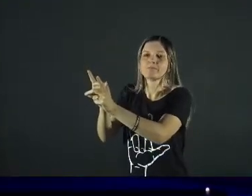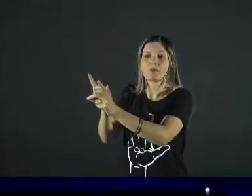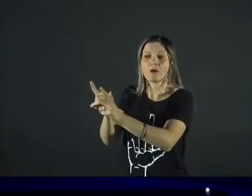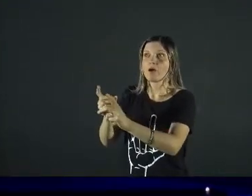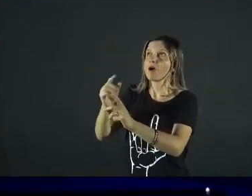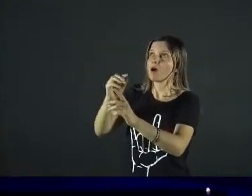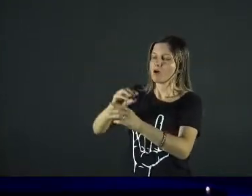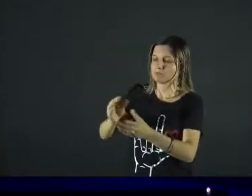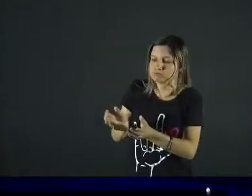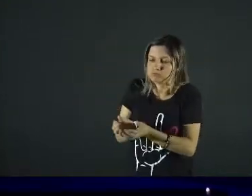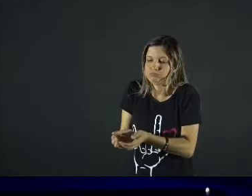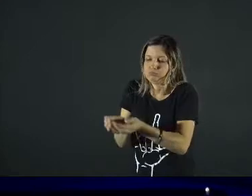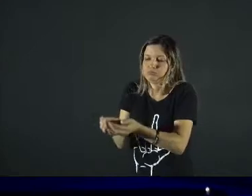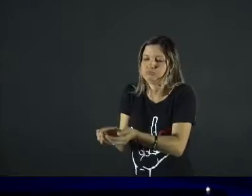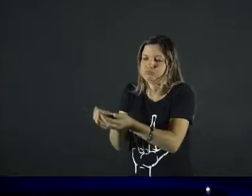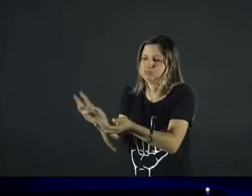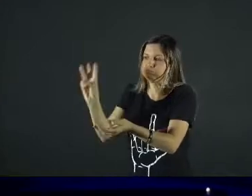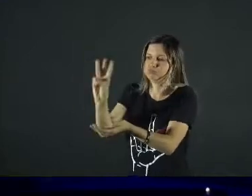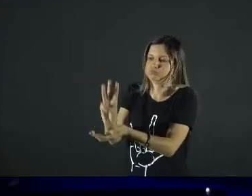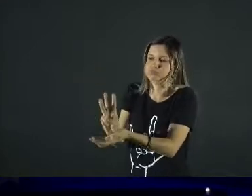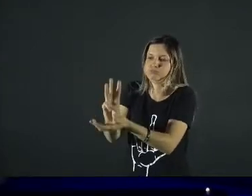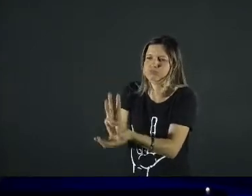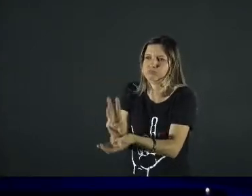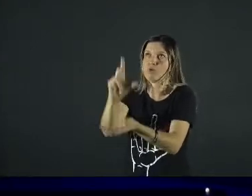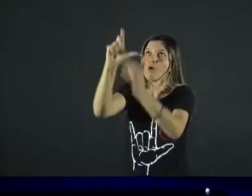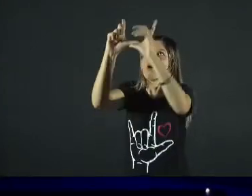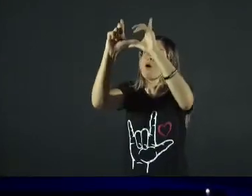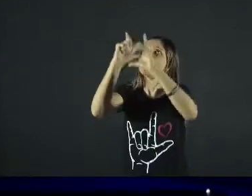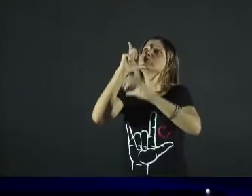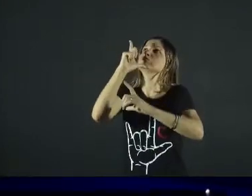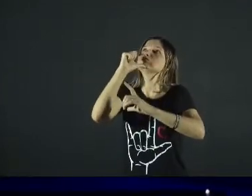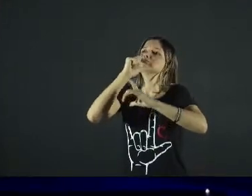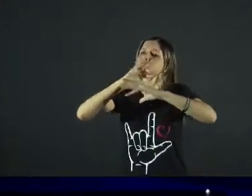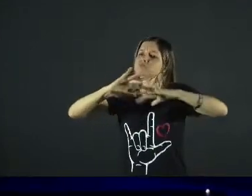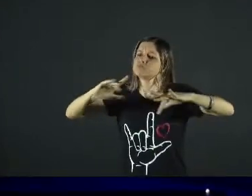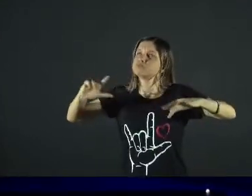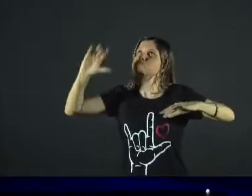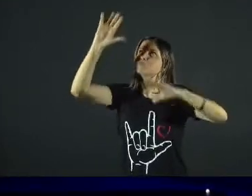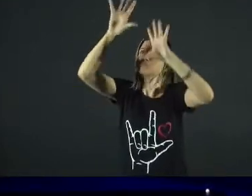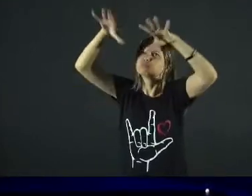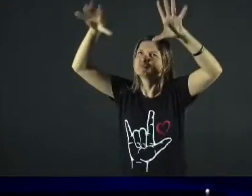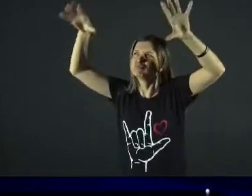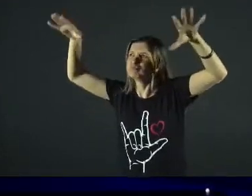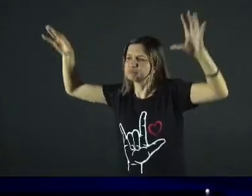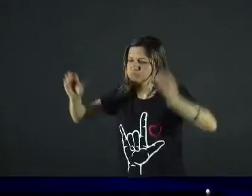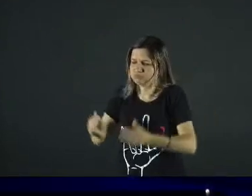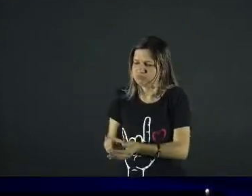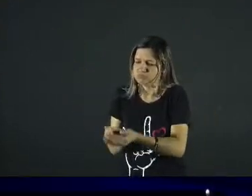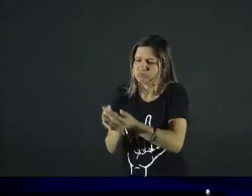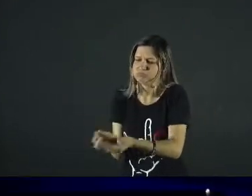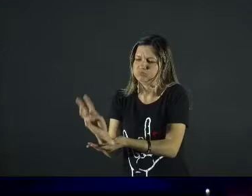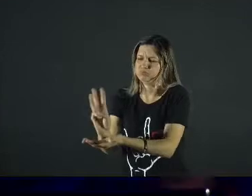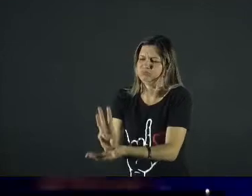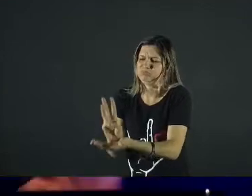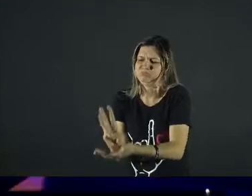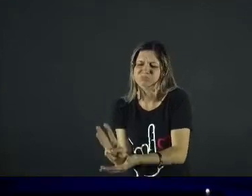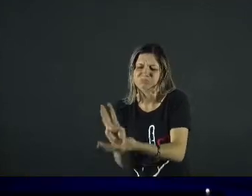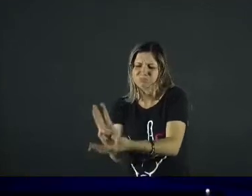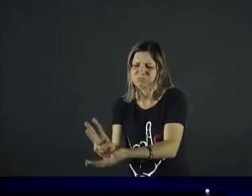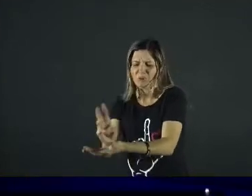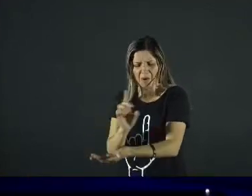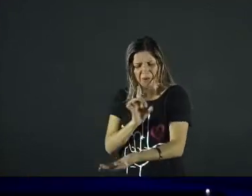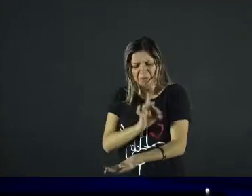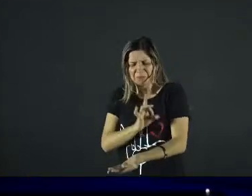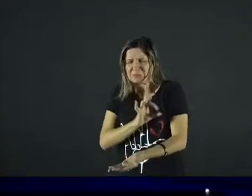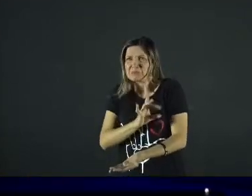cima de um barco e começou uma tempestade, e eles ficaram afobados, com medo daquela